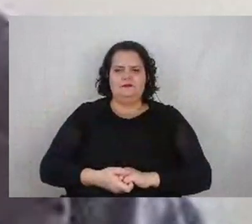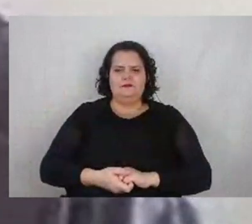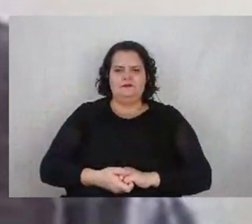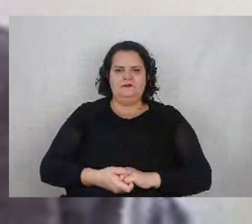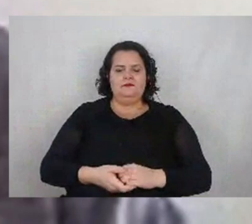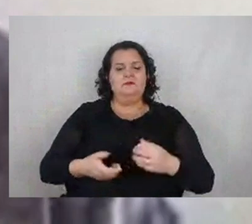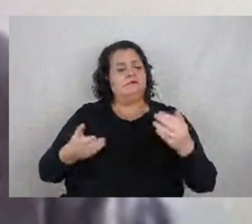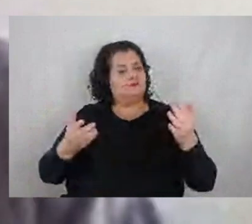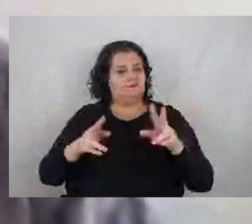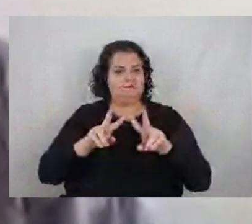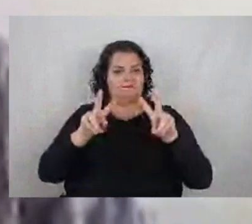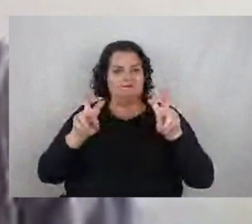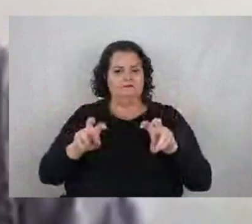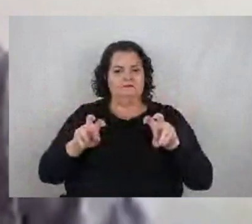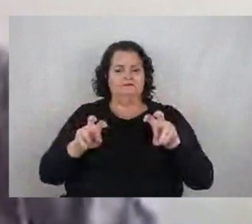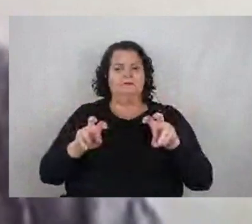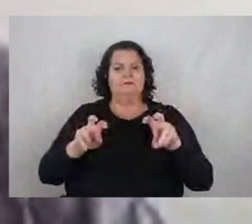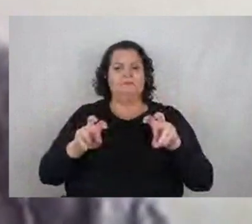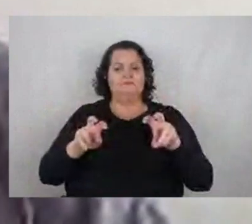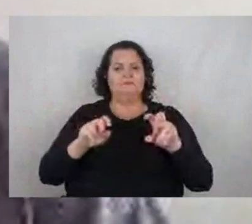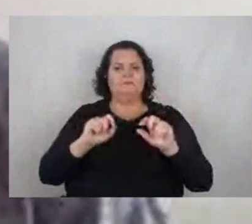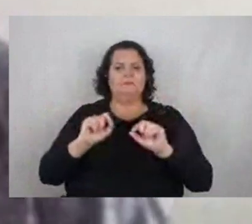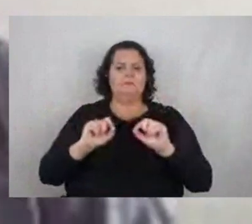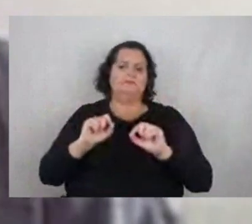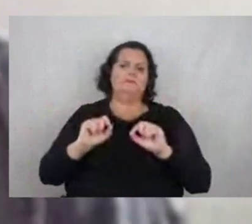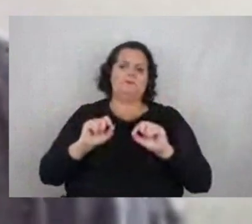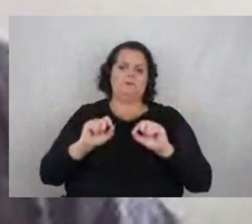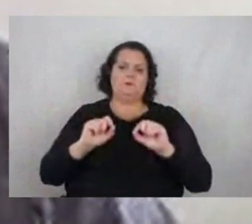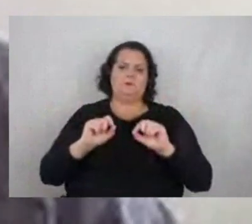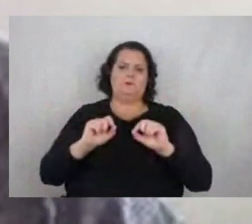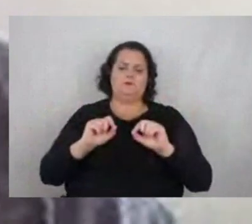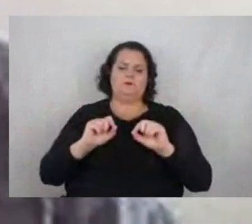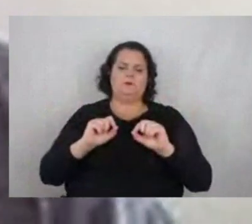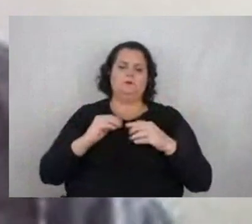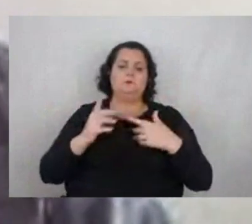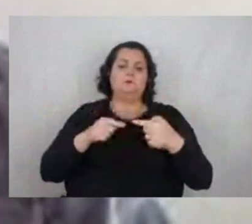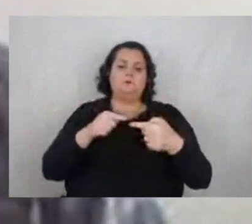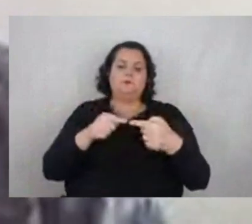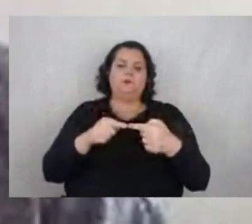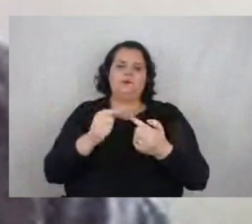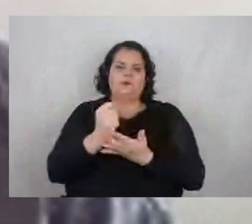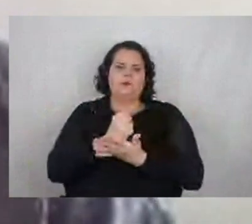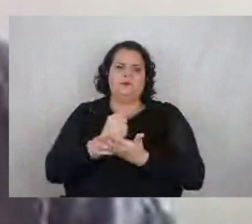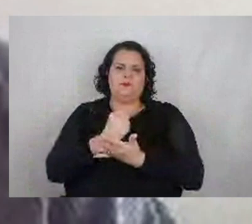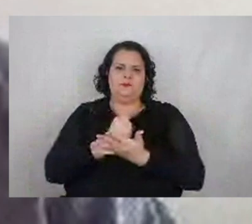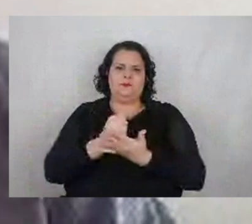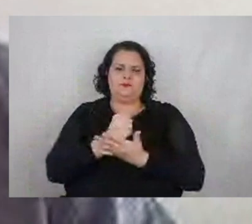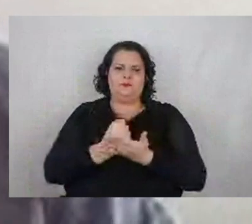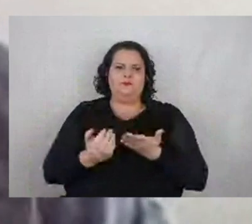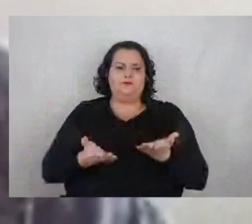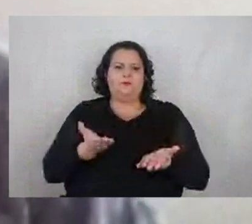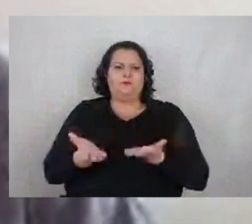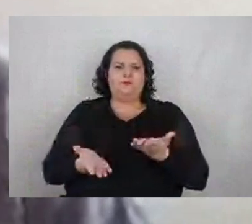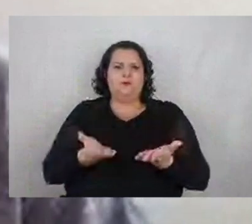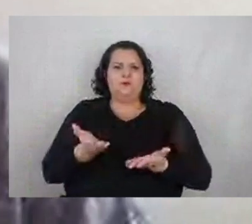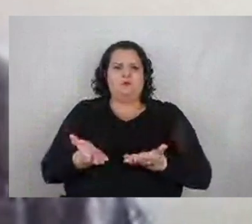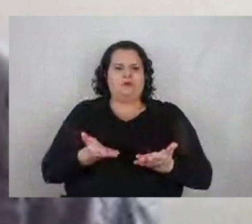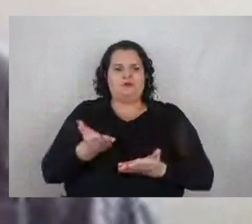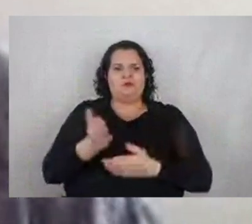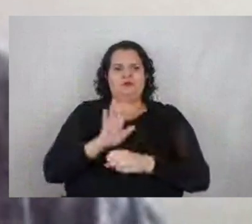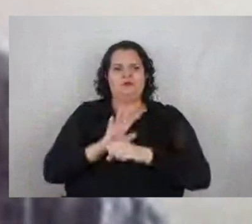falar um pouco hoje em relação aos potenciais alvos farmacológicos para o tratamento da COVID.